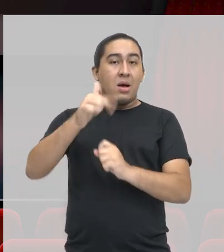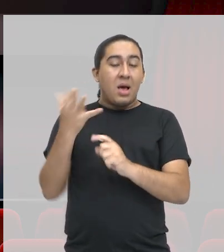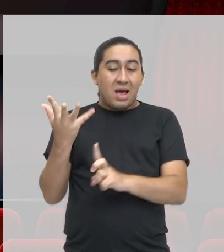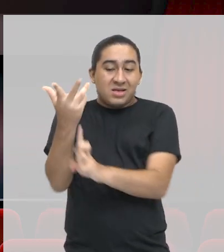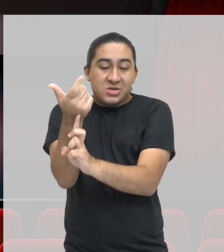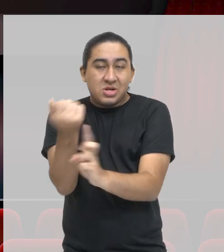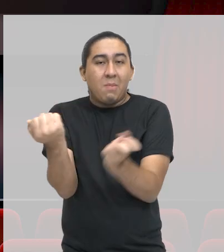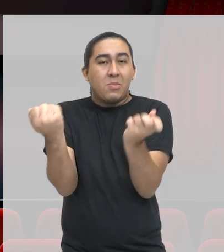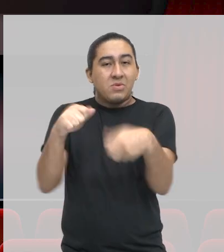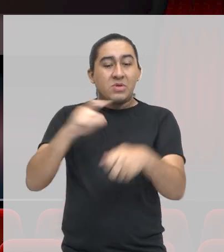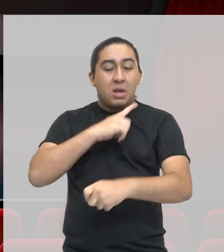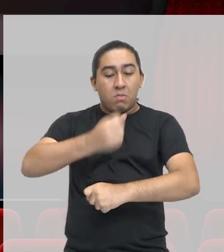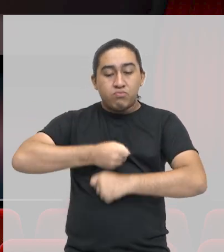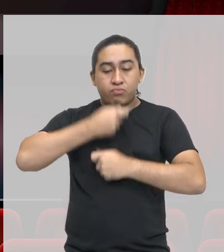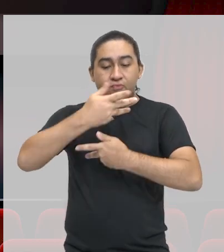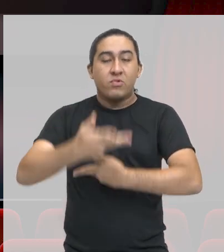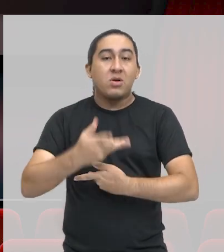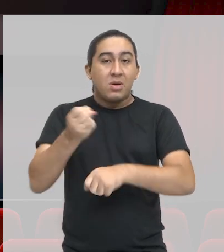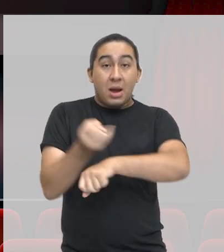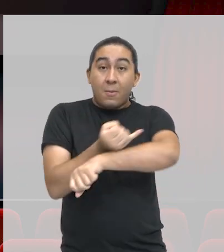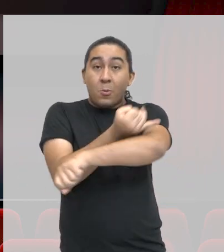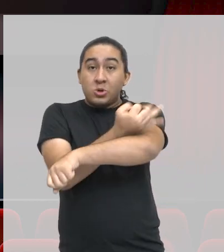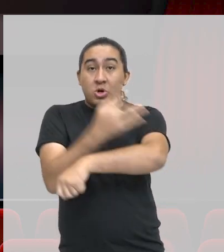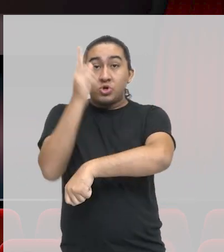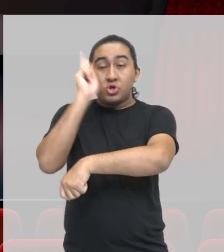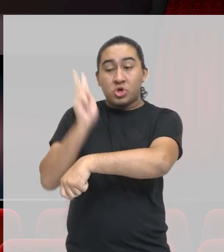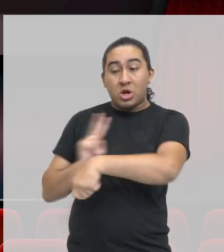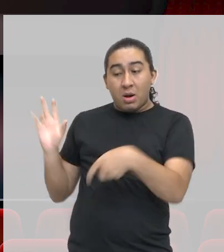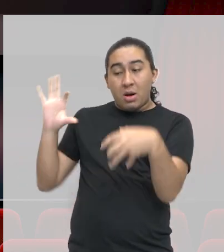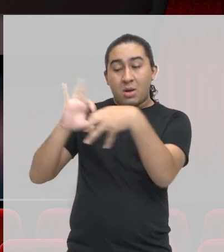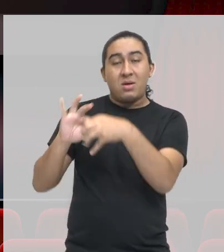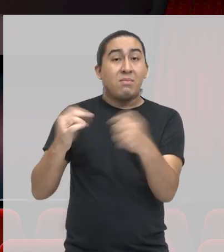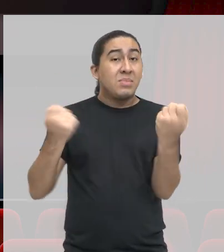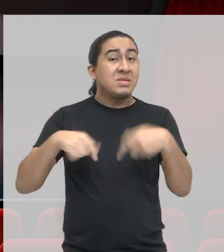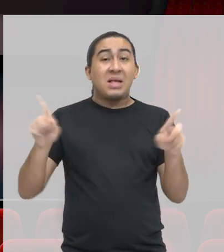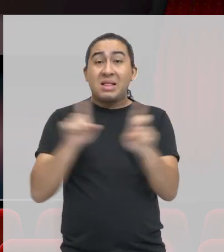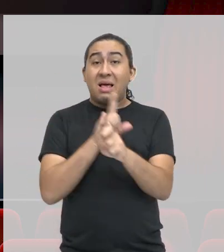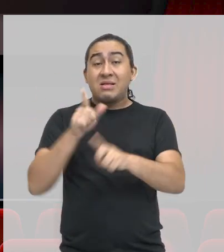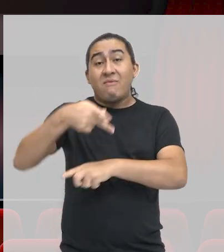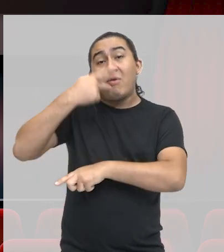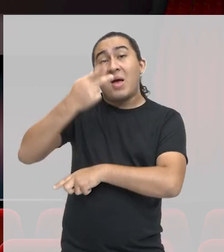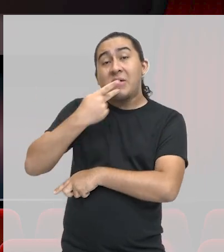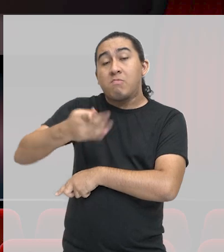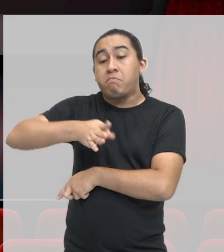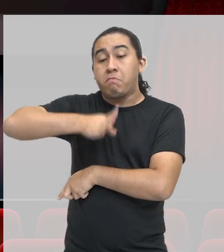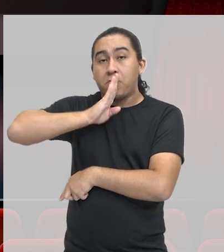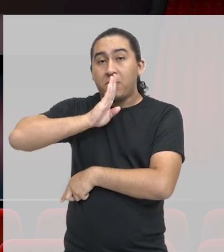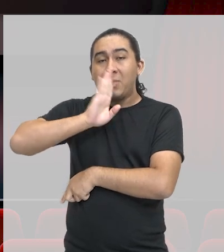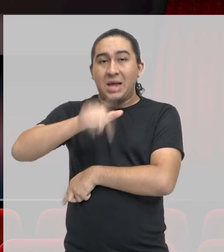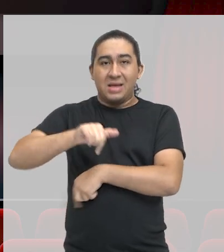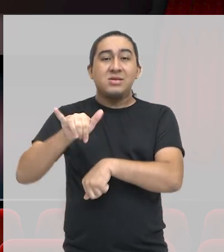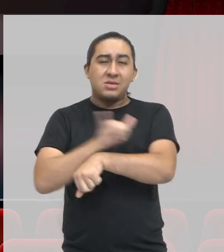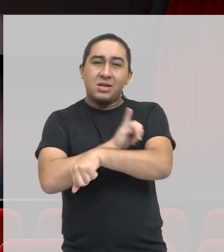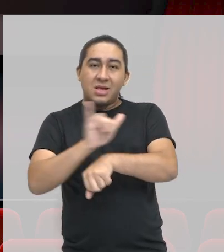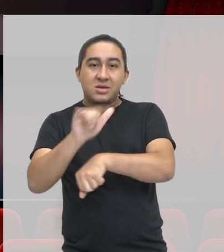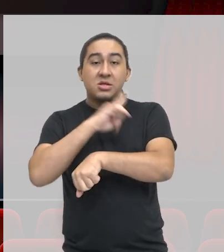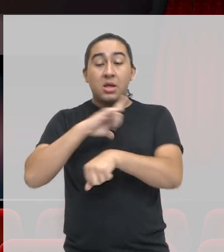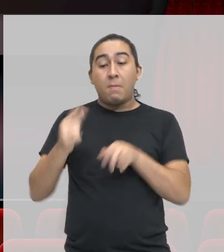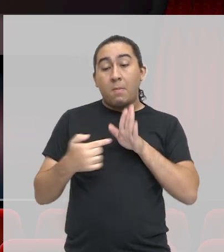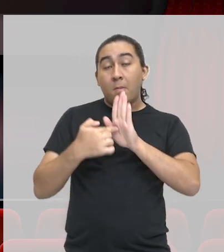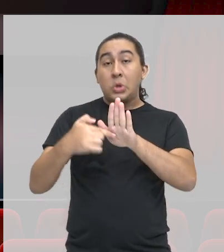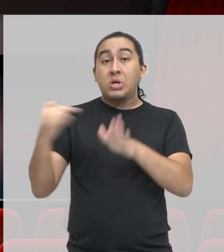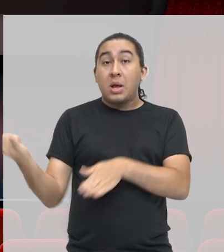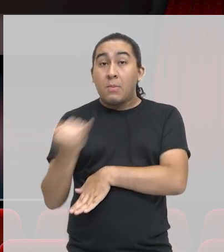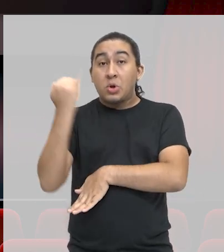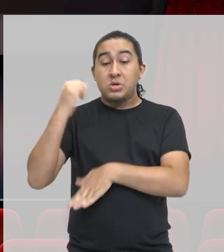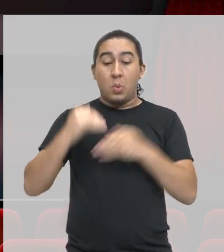conseguem transmitir emoções e narrativas sem a necessidade de palavras. Essa técnica destaca a